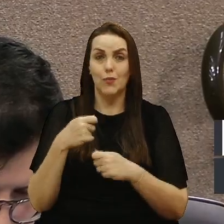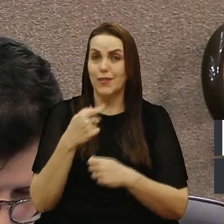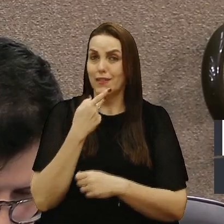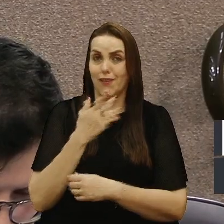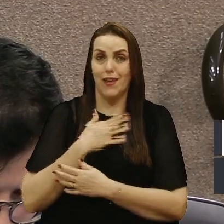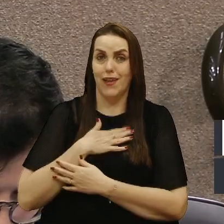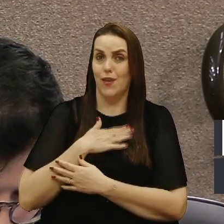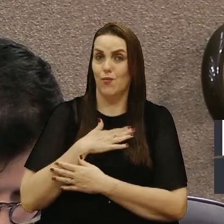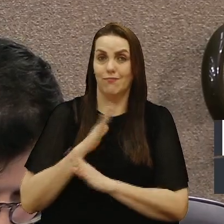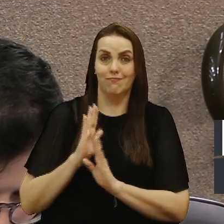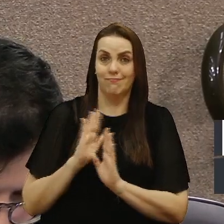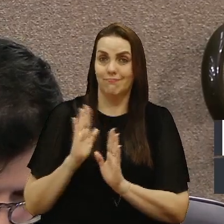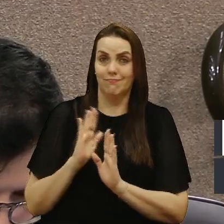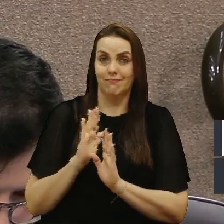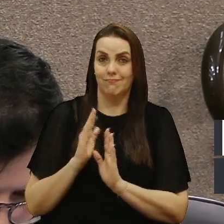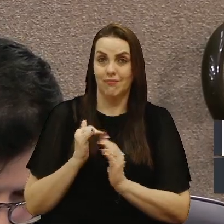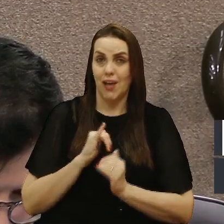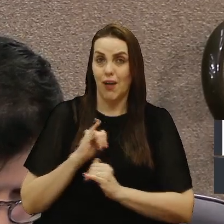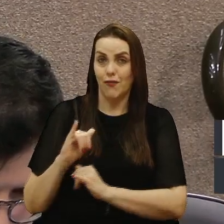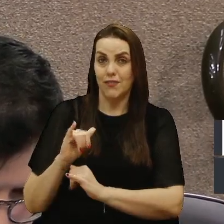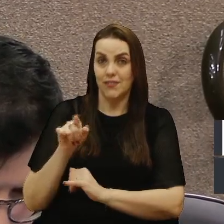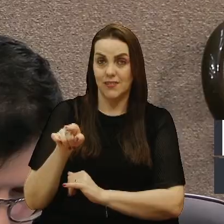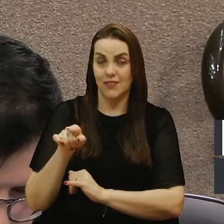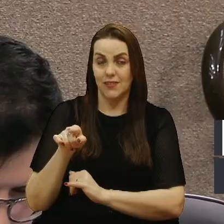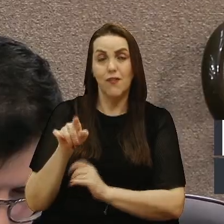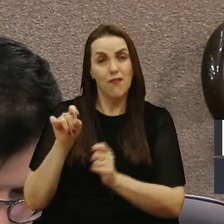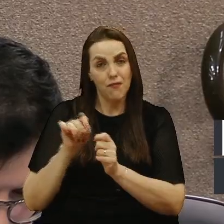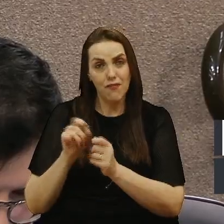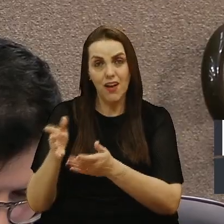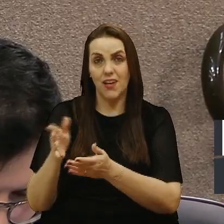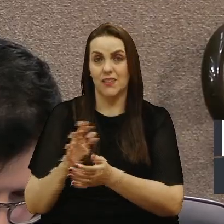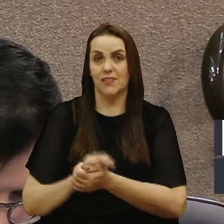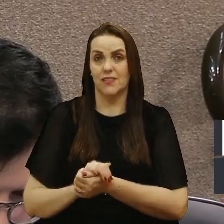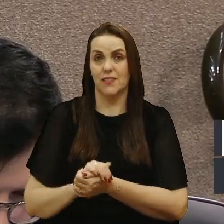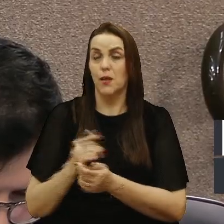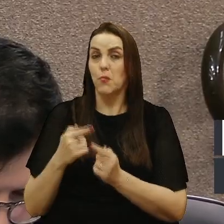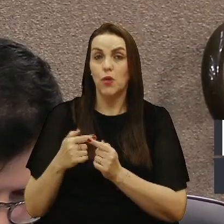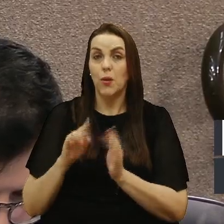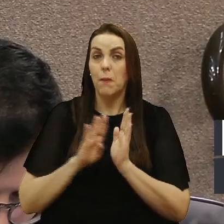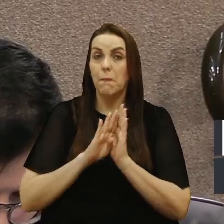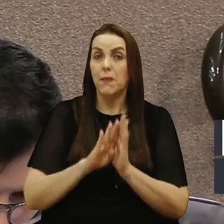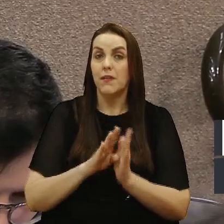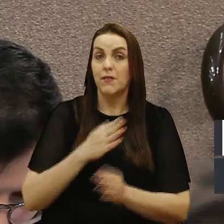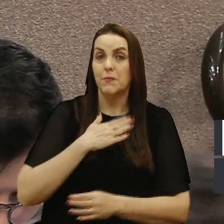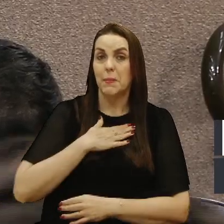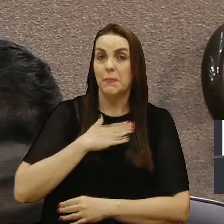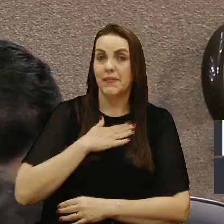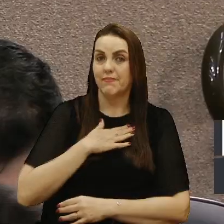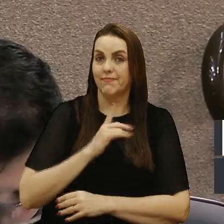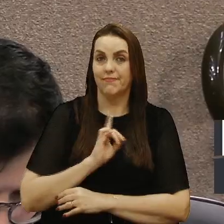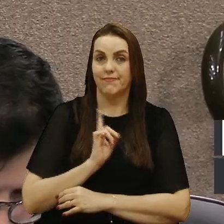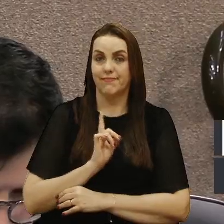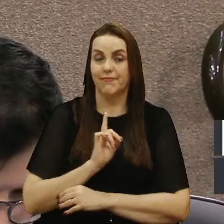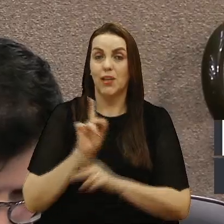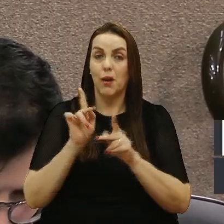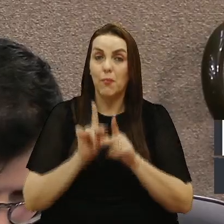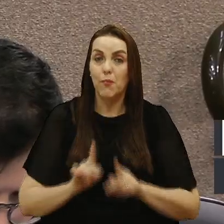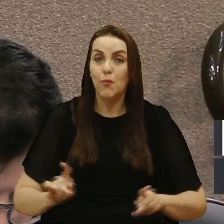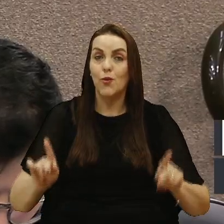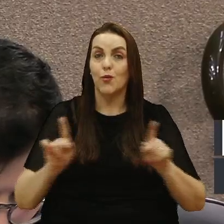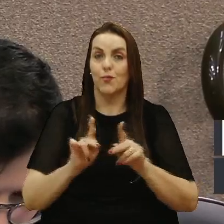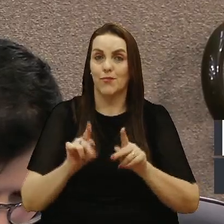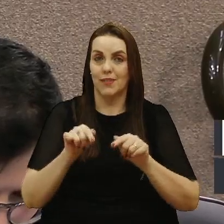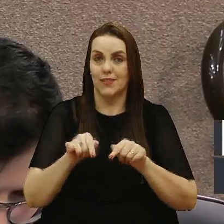que passei isso para o senhor. Apenas faça, que não vai estar beneficiando a mim, vai estar beneficiando a